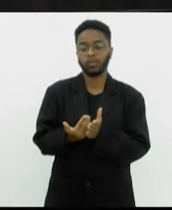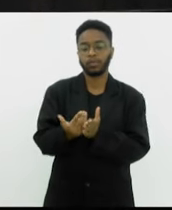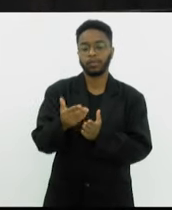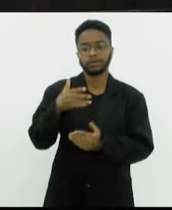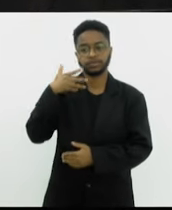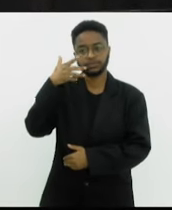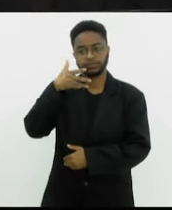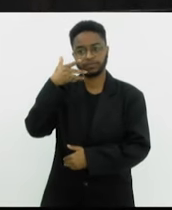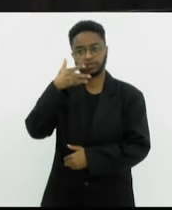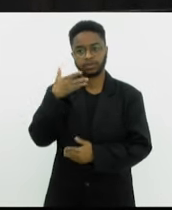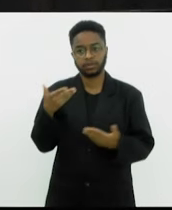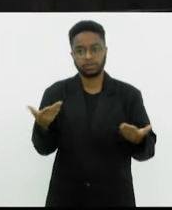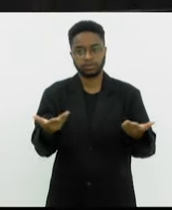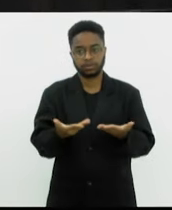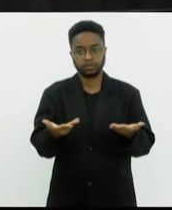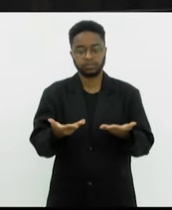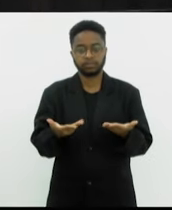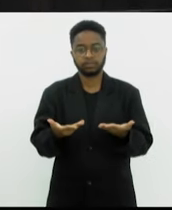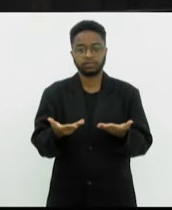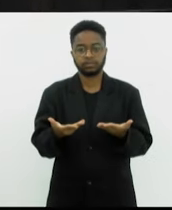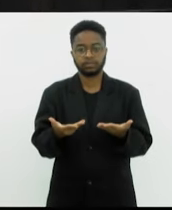presidente, dizendo